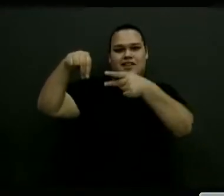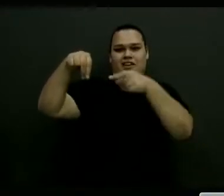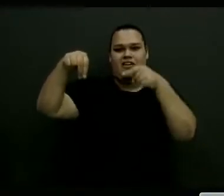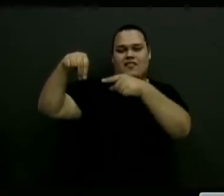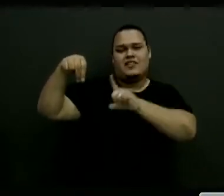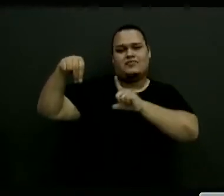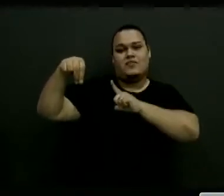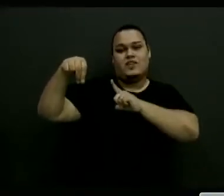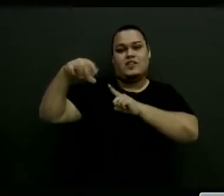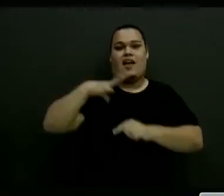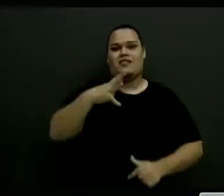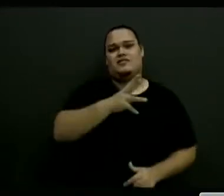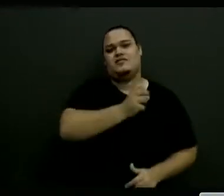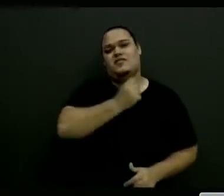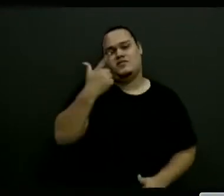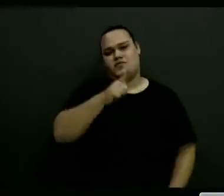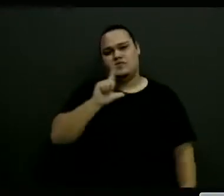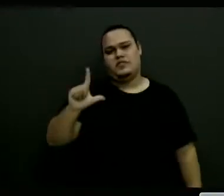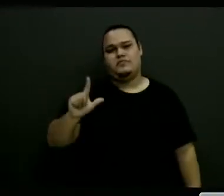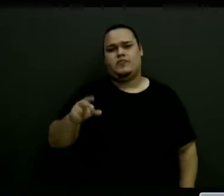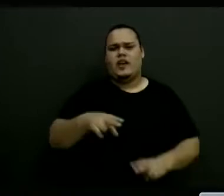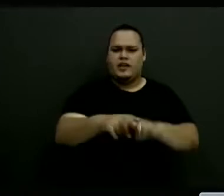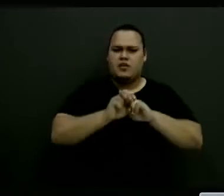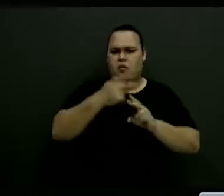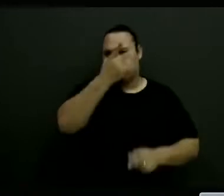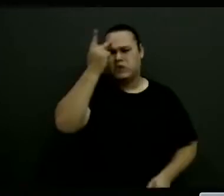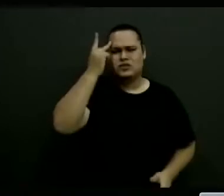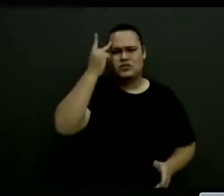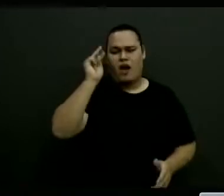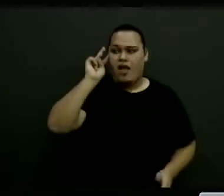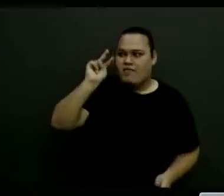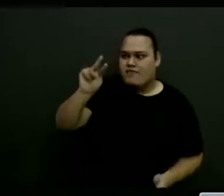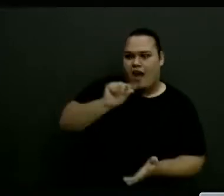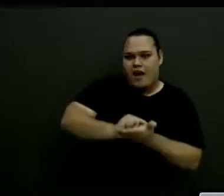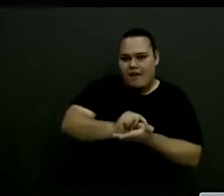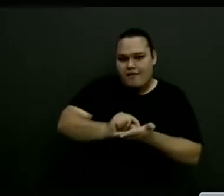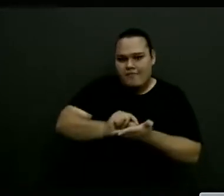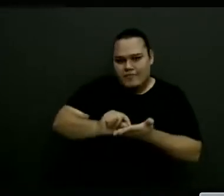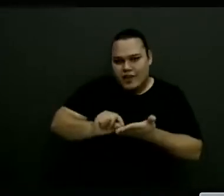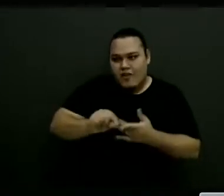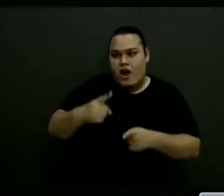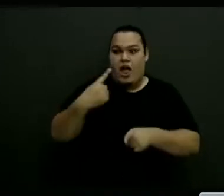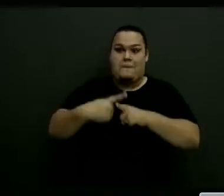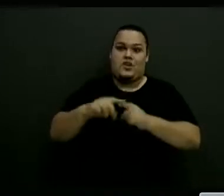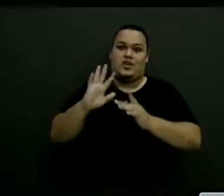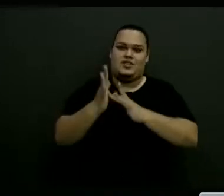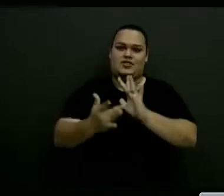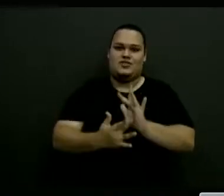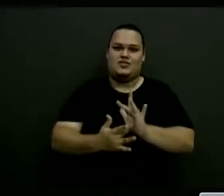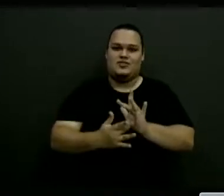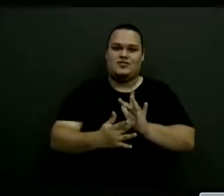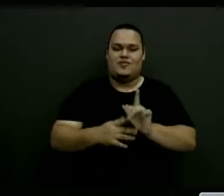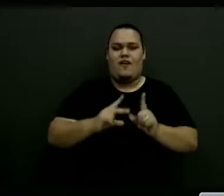no Calvário. Muitos escritores consideram que a grande vitória de Cristo sobre a